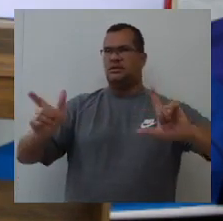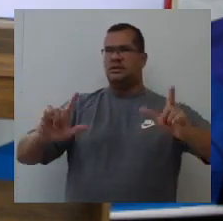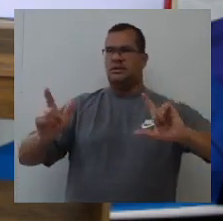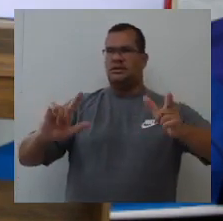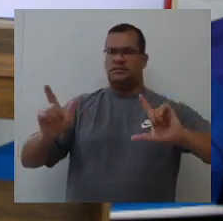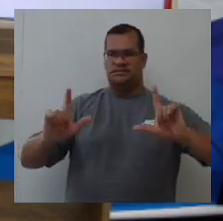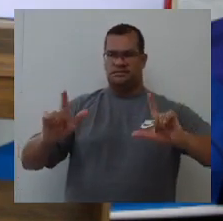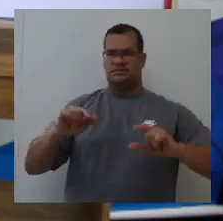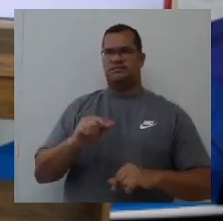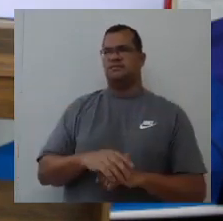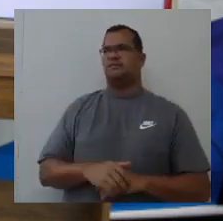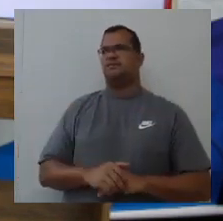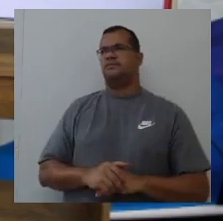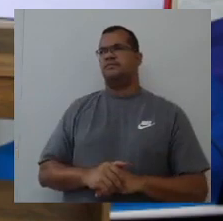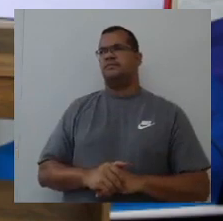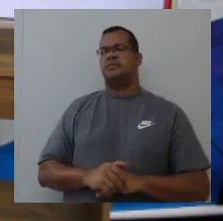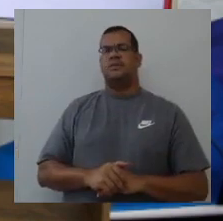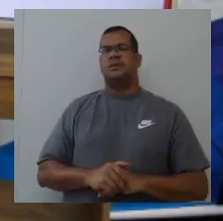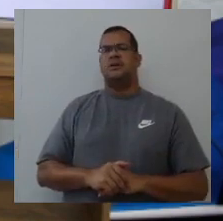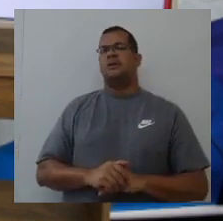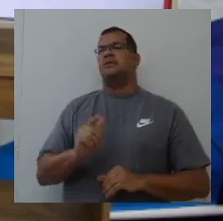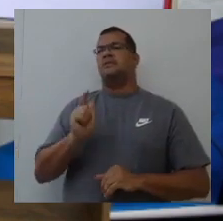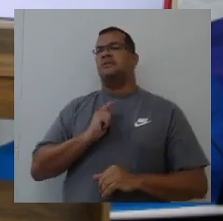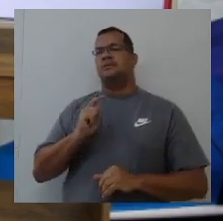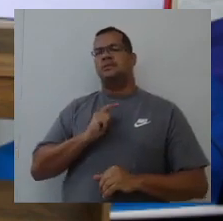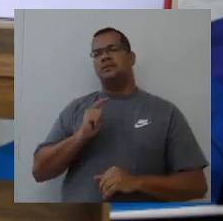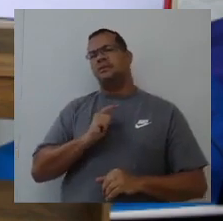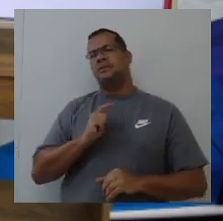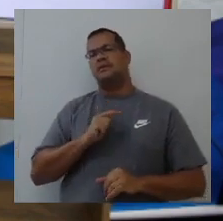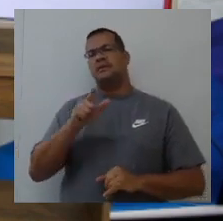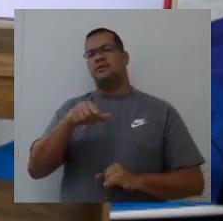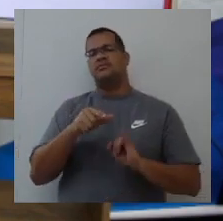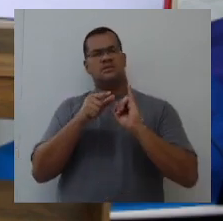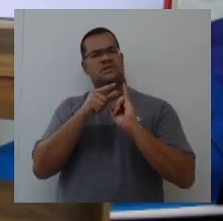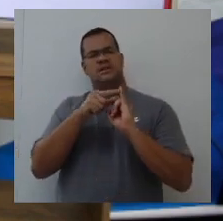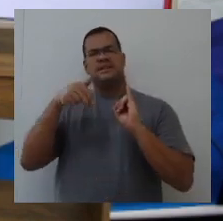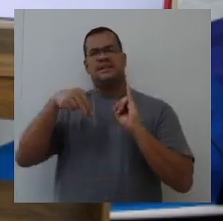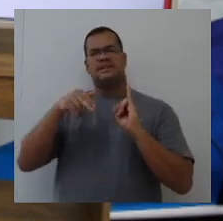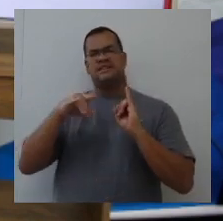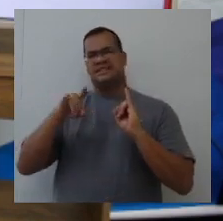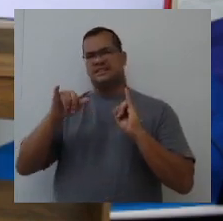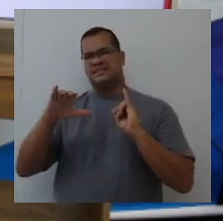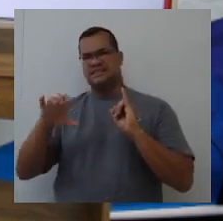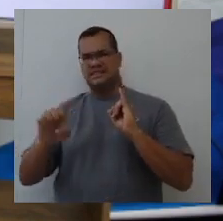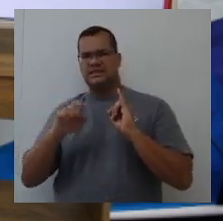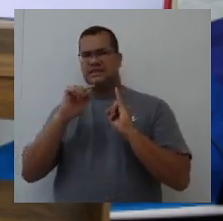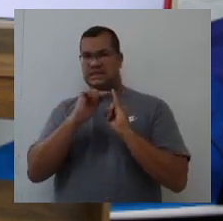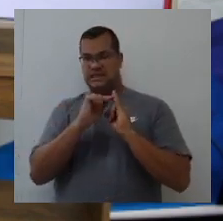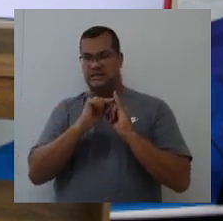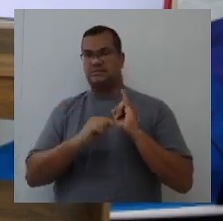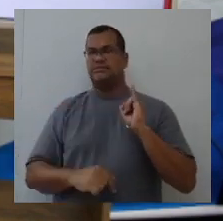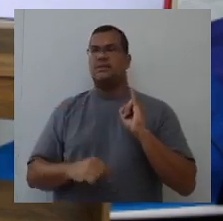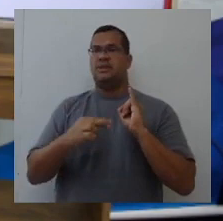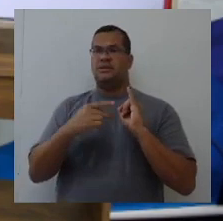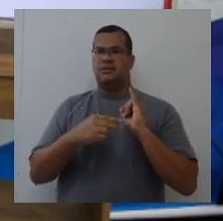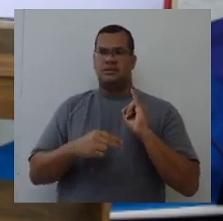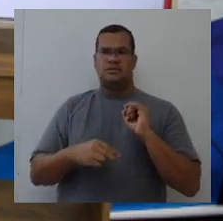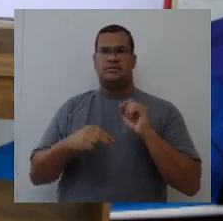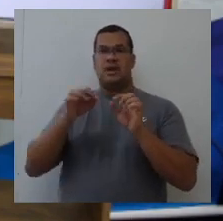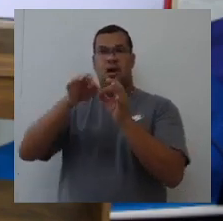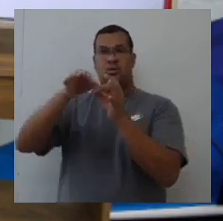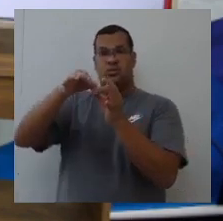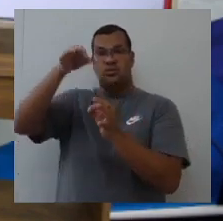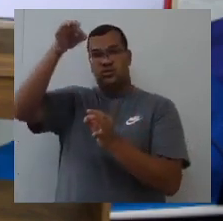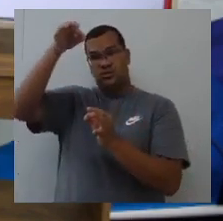Aquela tela geral anterior indicava que existia um índice I que tinha a ver com a